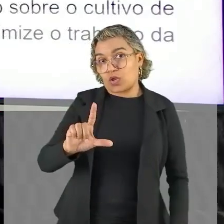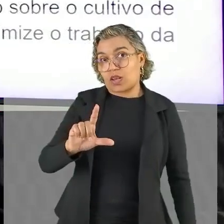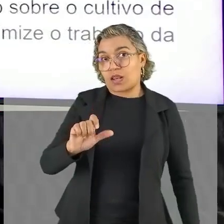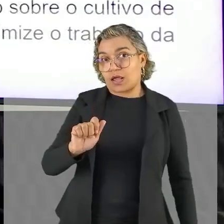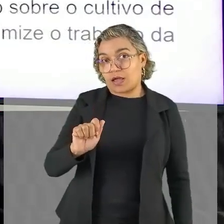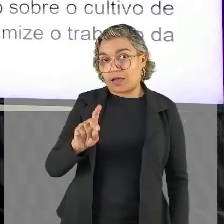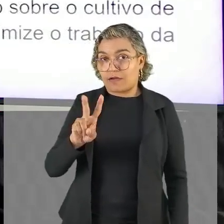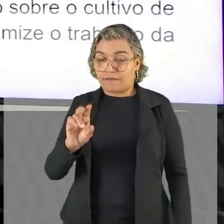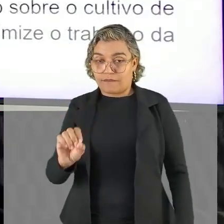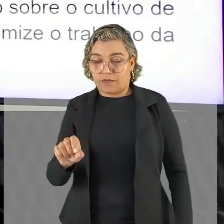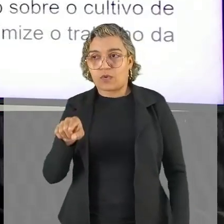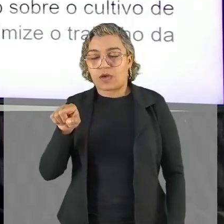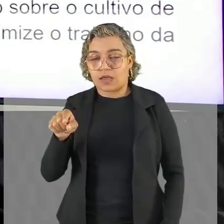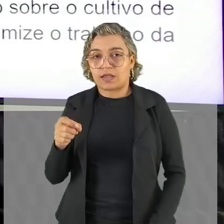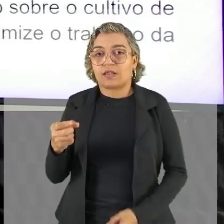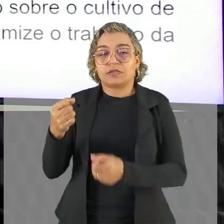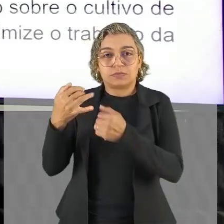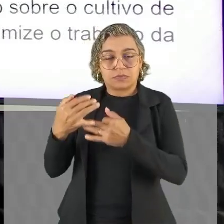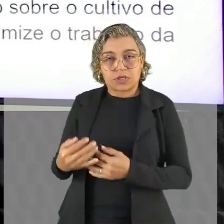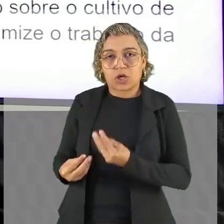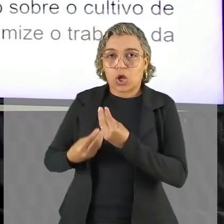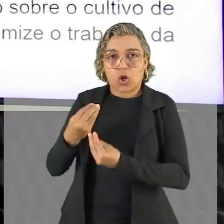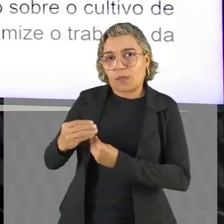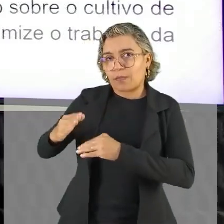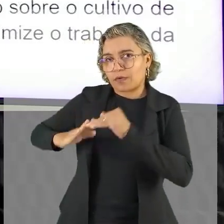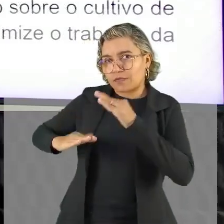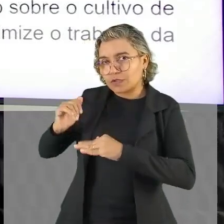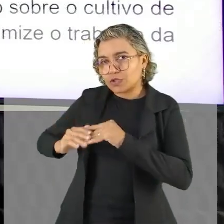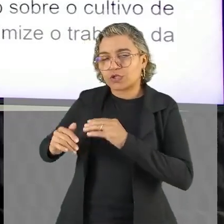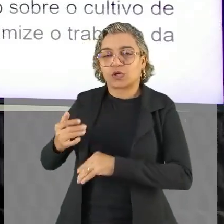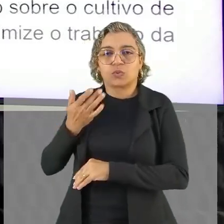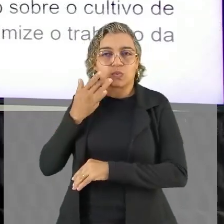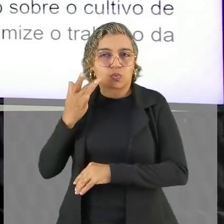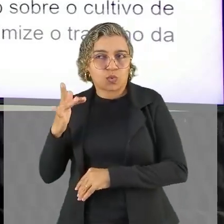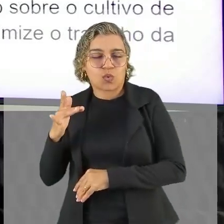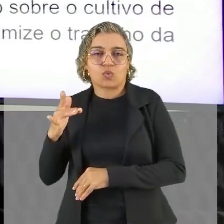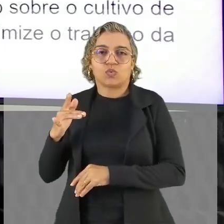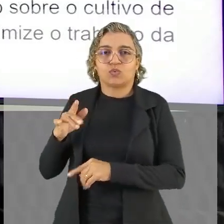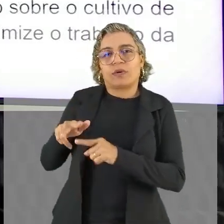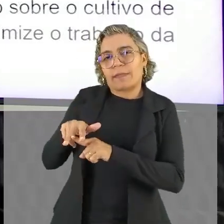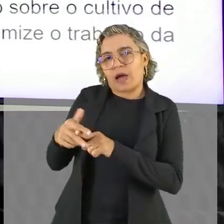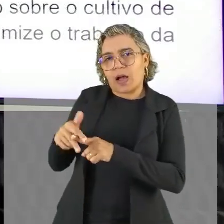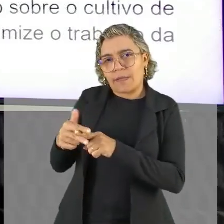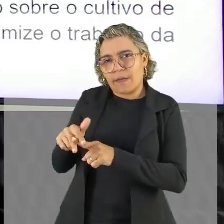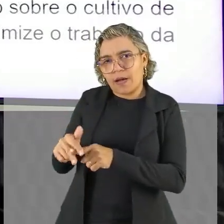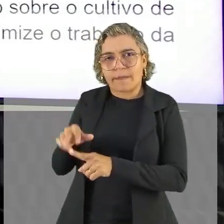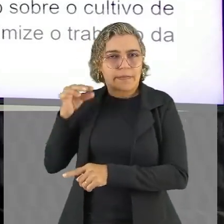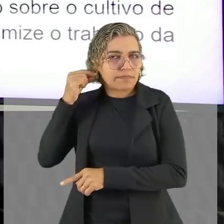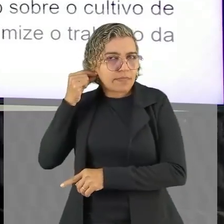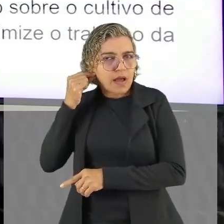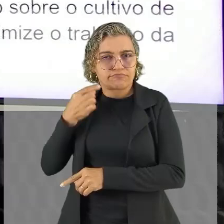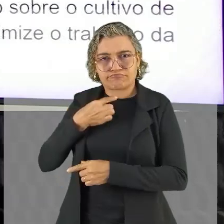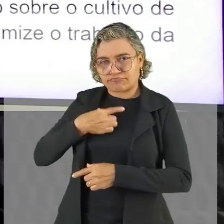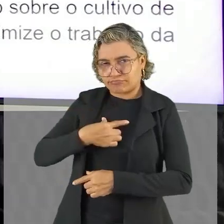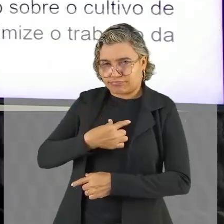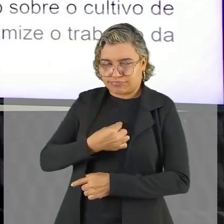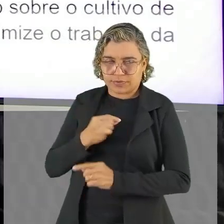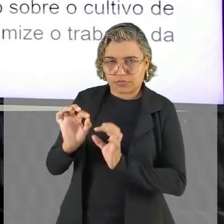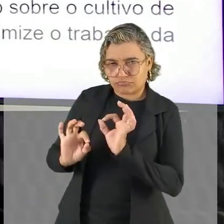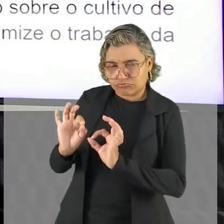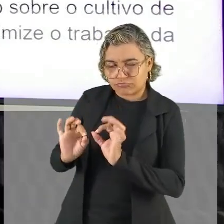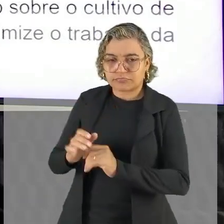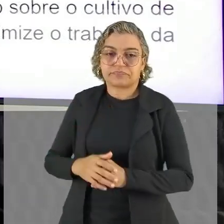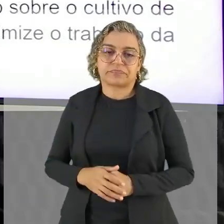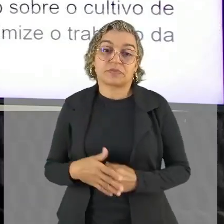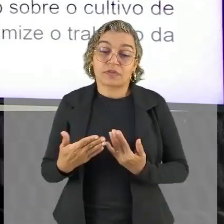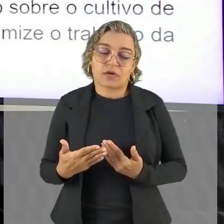criar um poema, ao ourives, criando lá a sua peça, tá bom? Então, quando eu comparo os dois